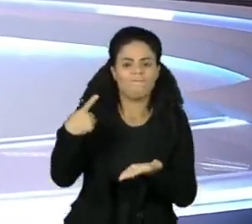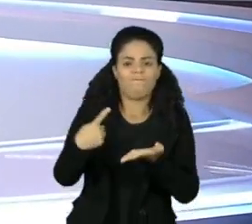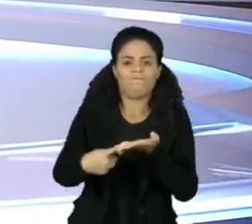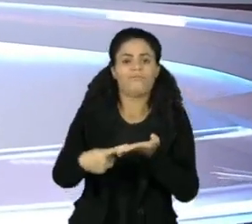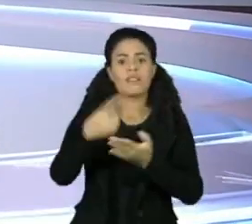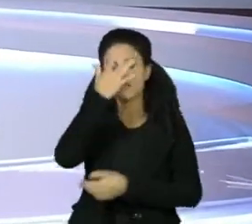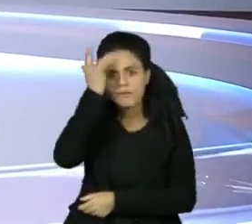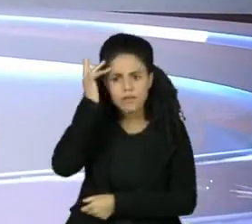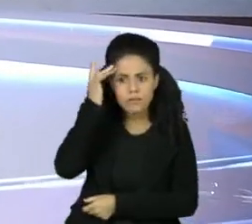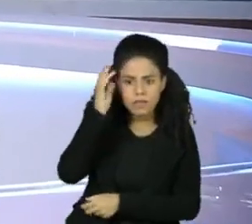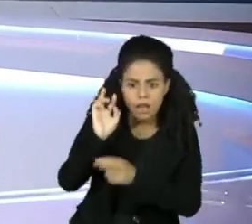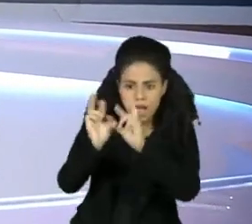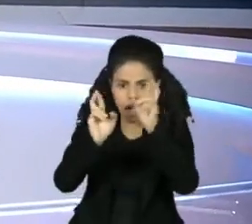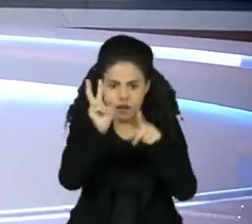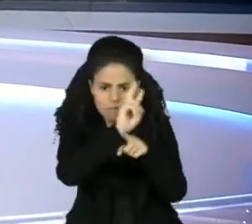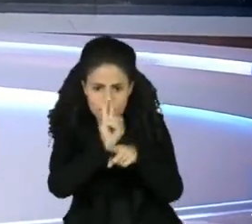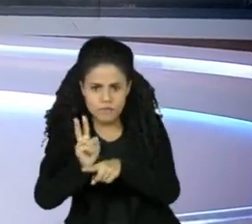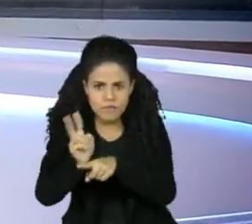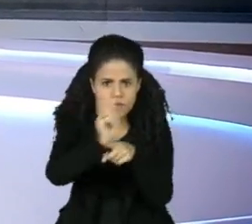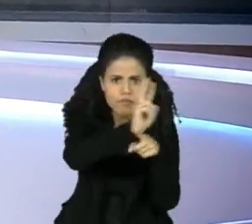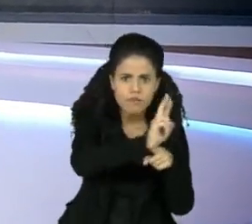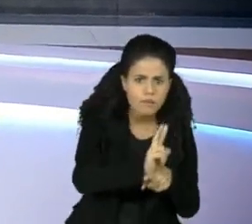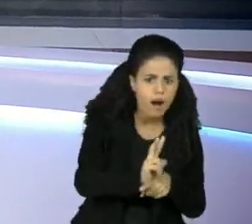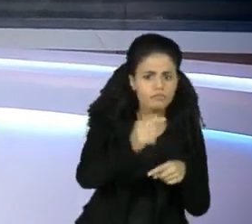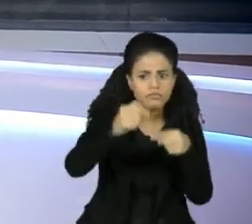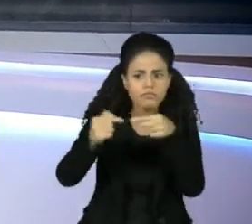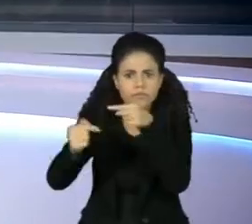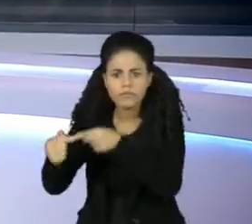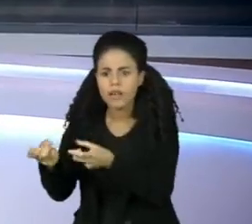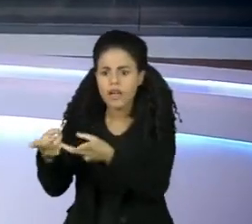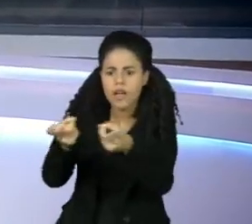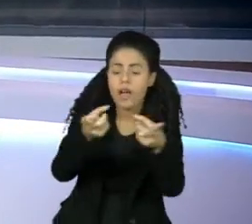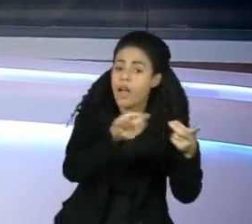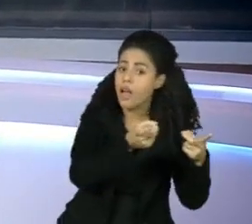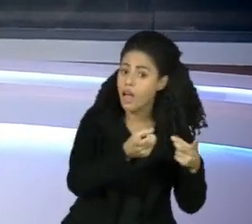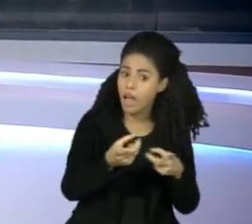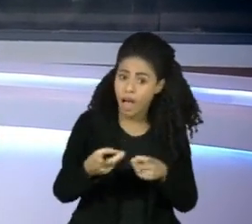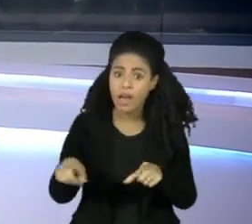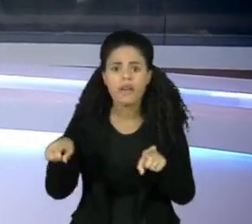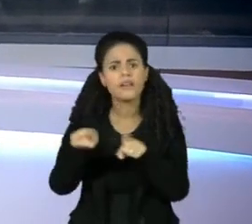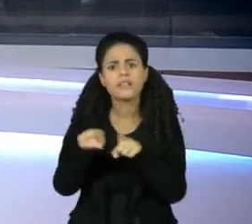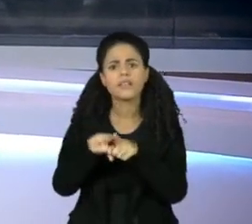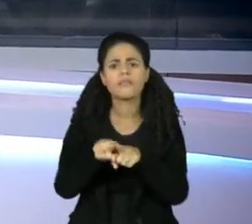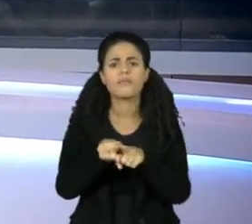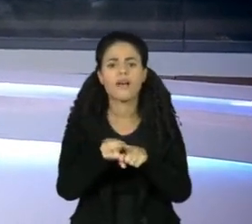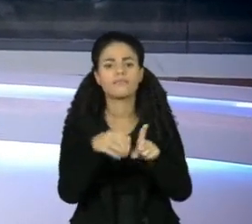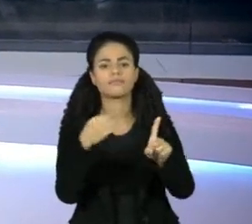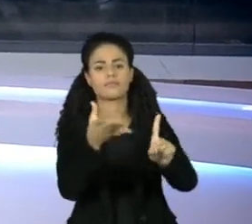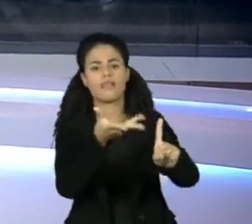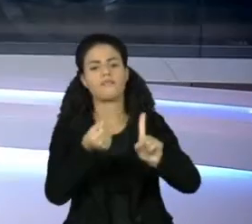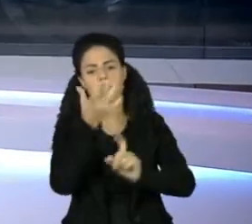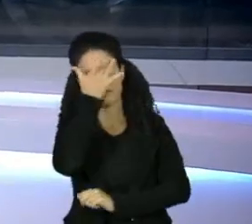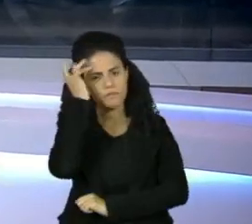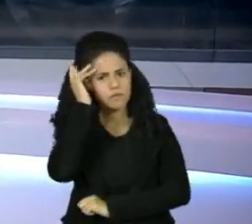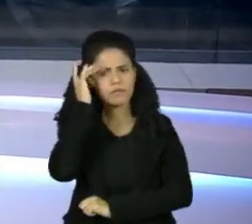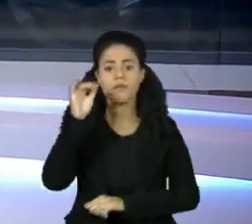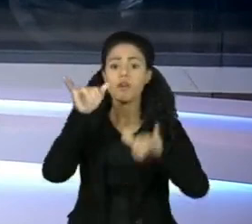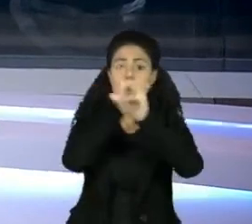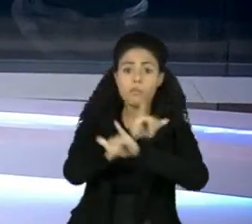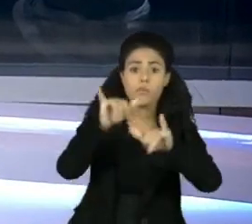autoridades: a fiscalização para coibir a importação e venda dos artefatos e o convencimento através de